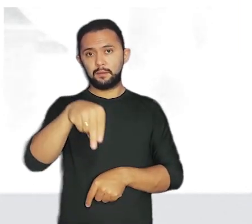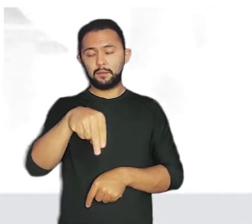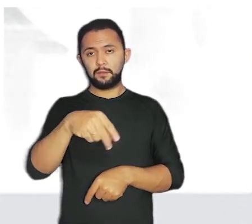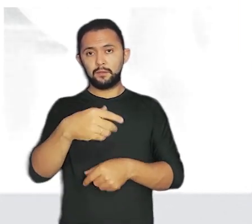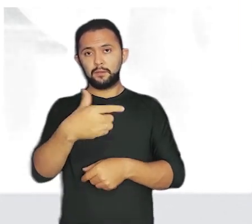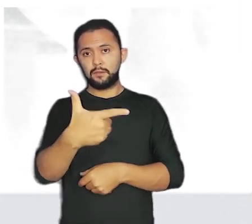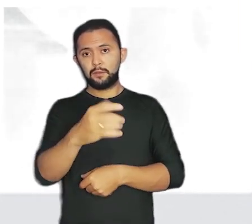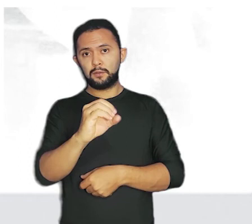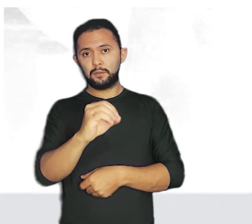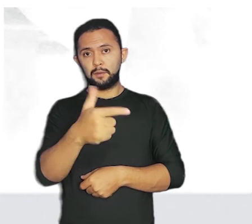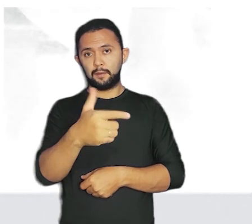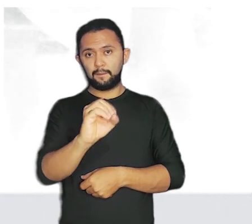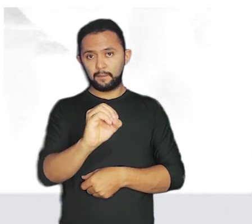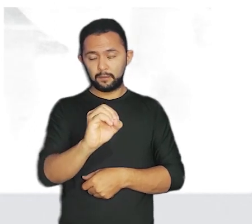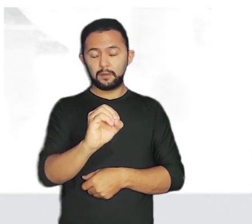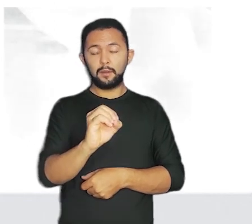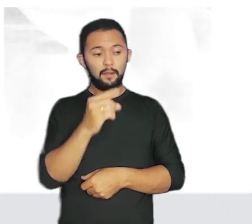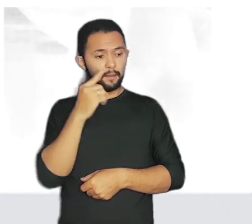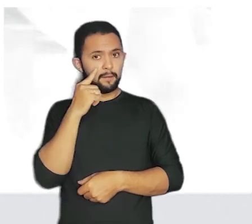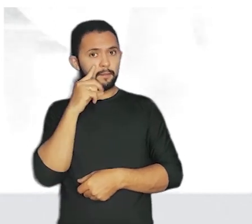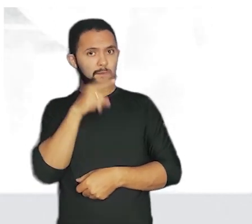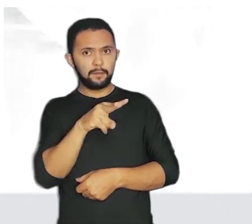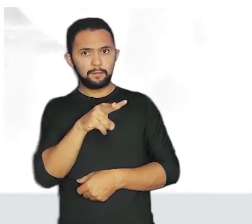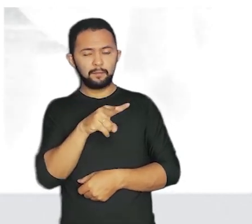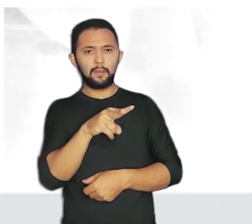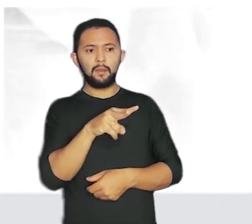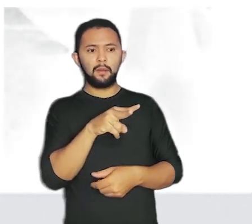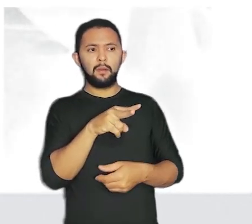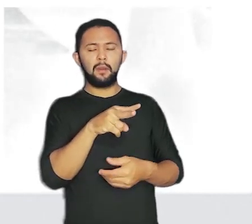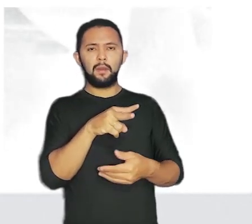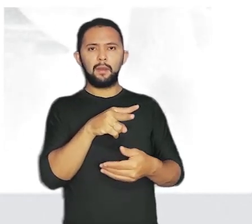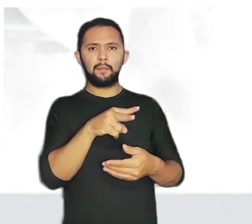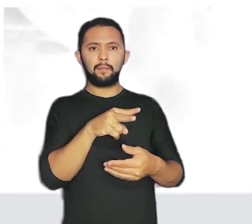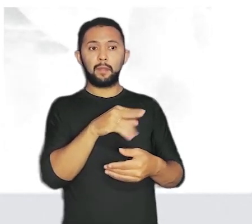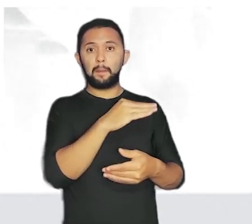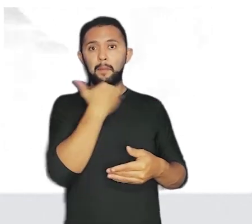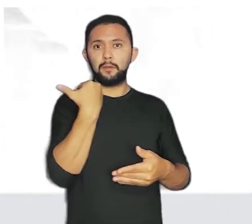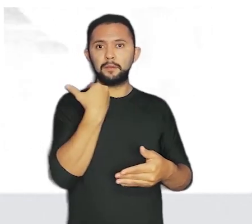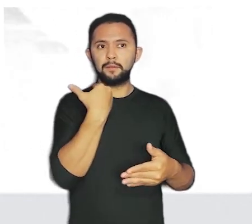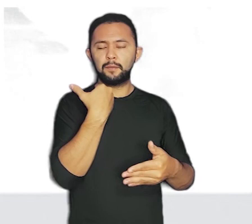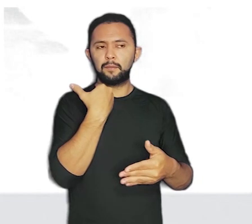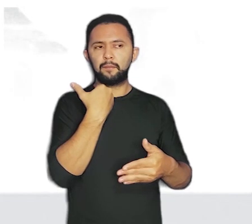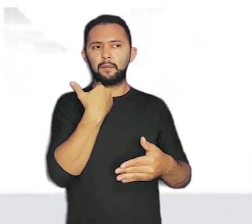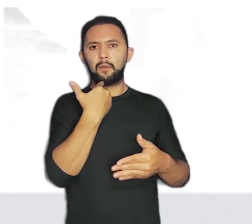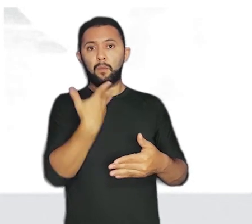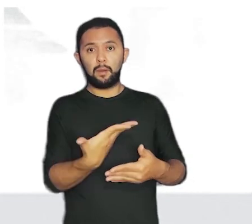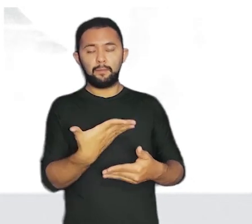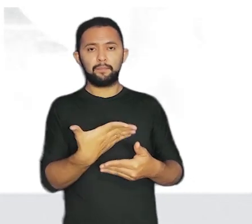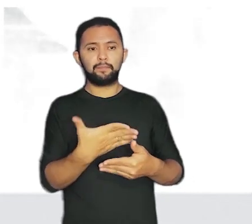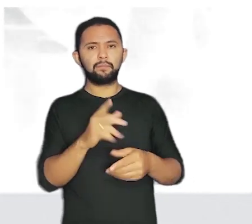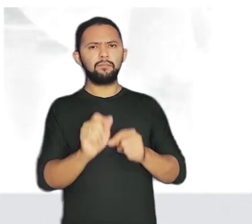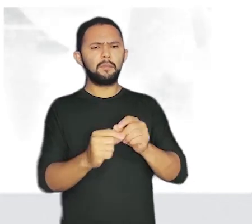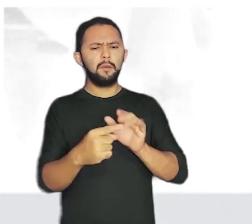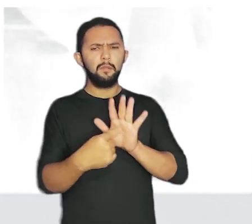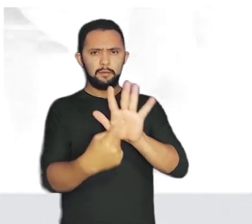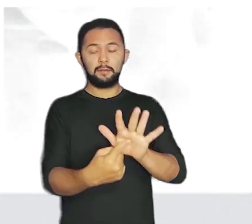a causa da morte, disse que era homicídio. Lutei por muito tempo. Os sujeitos das orações verbais são classificados como,